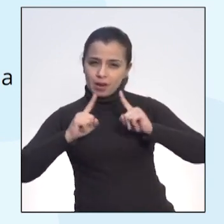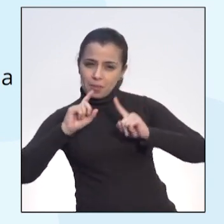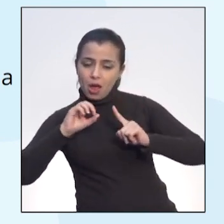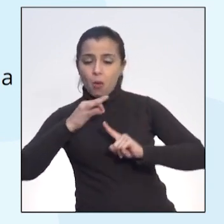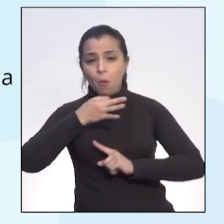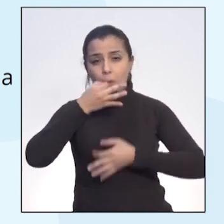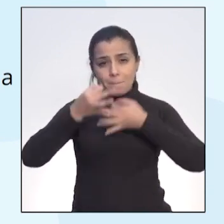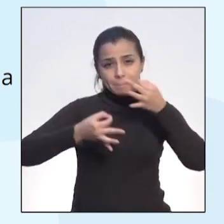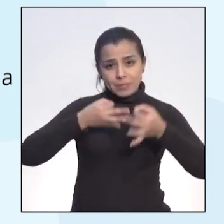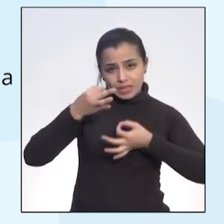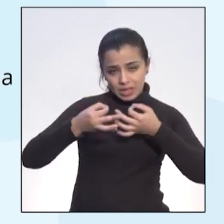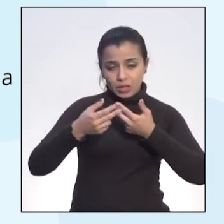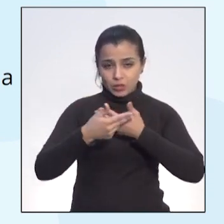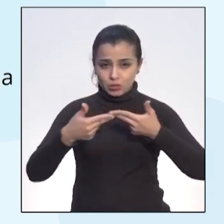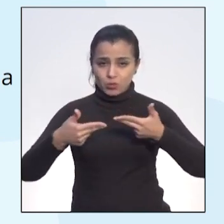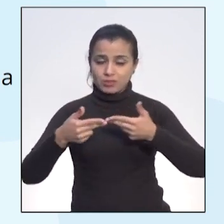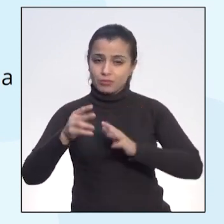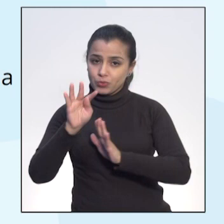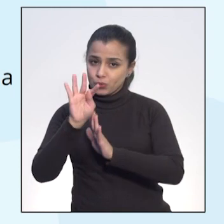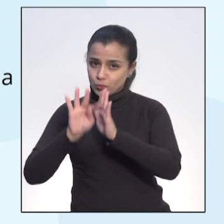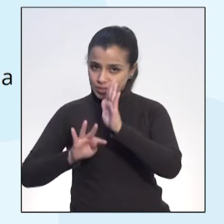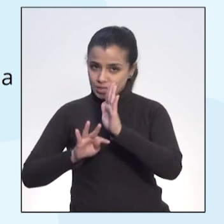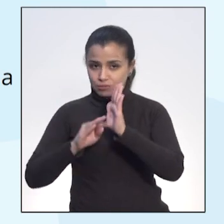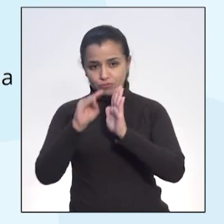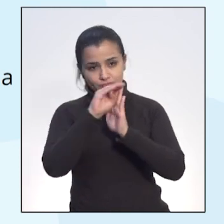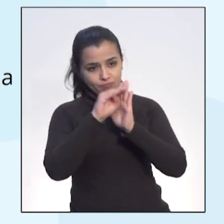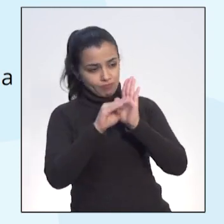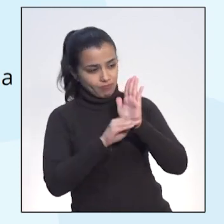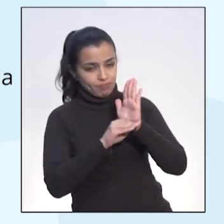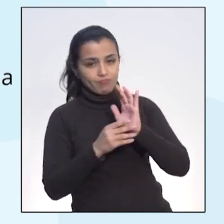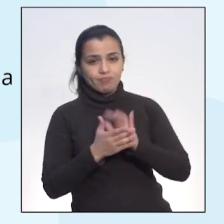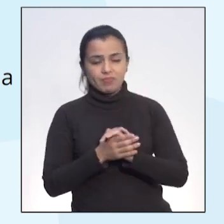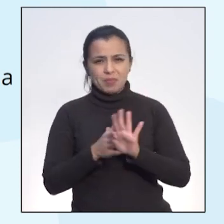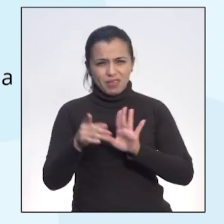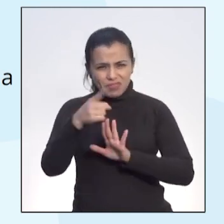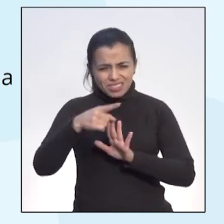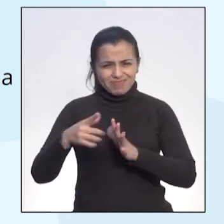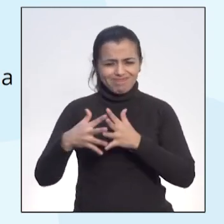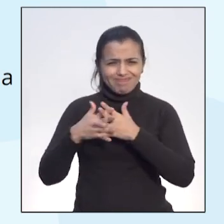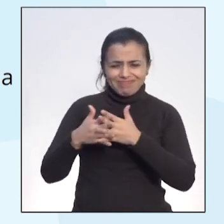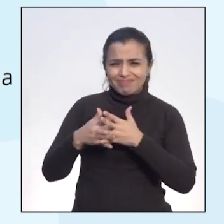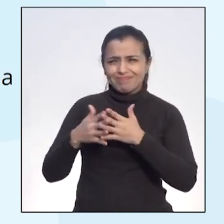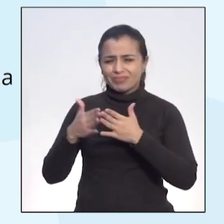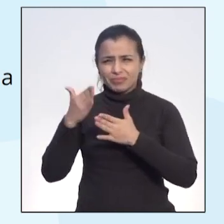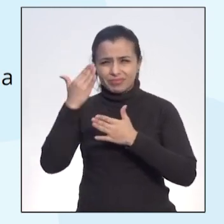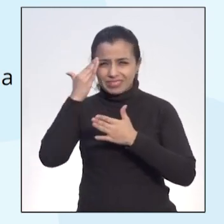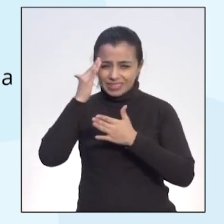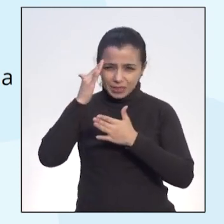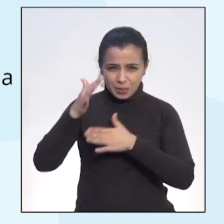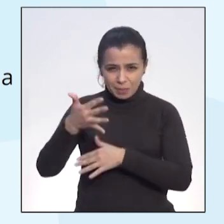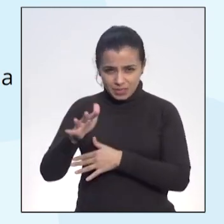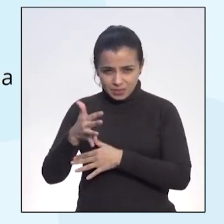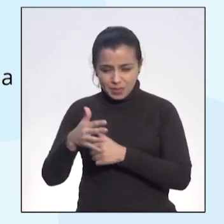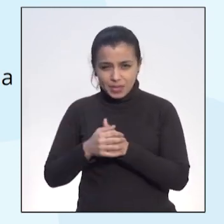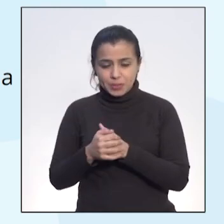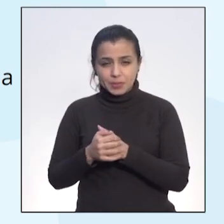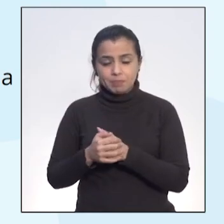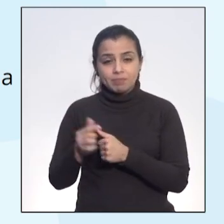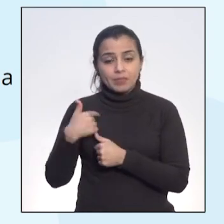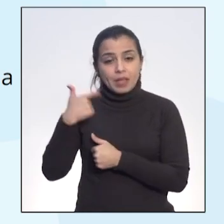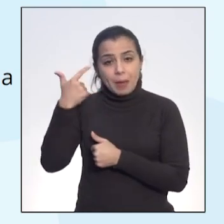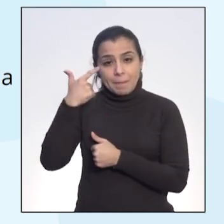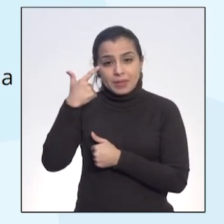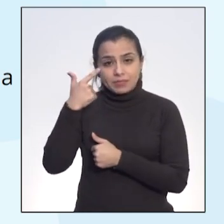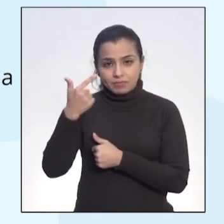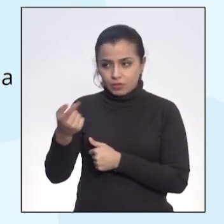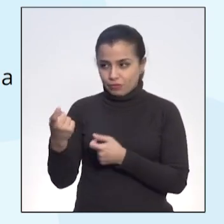para você que está um pouquinho perdido, né, desorganizado em relação à resenha crítica, do que estamos falando, vamos pensar assim. Pode voltar para a